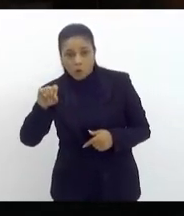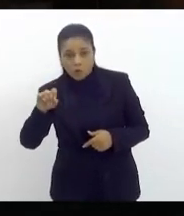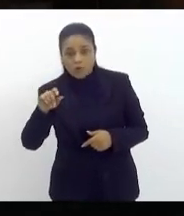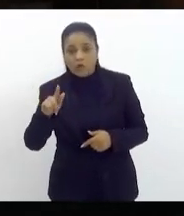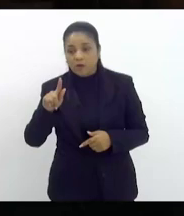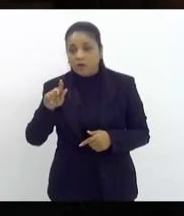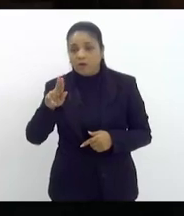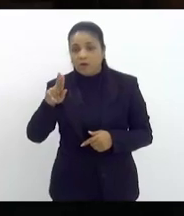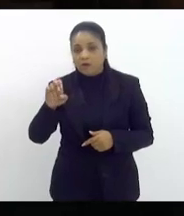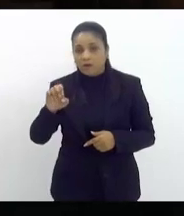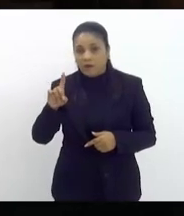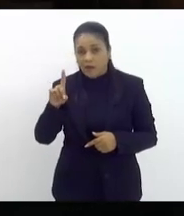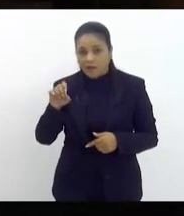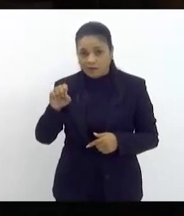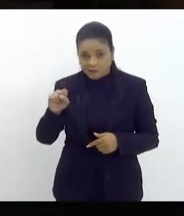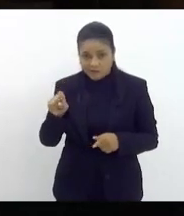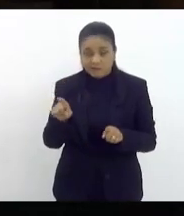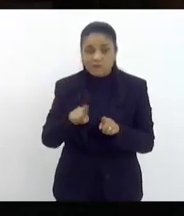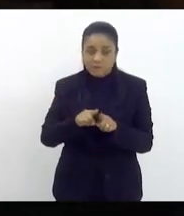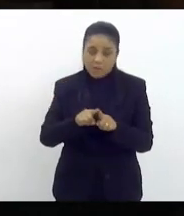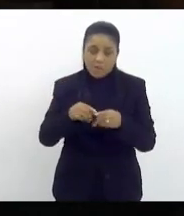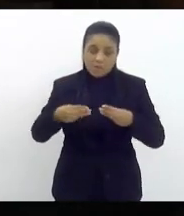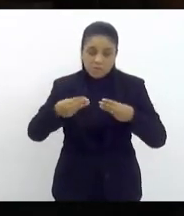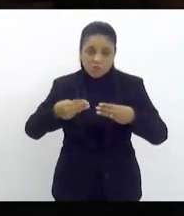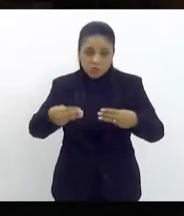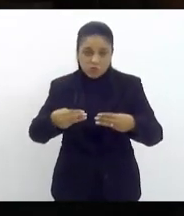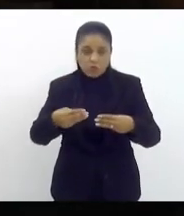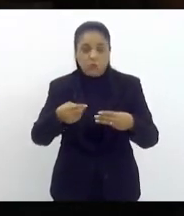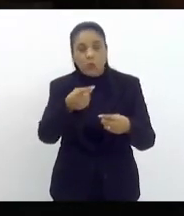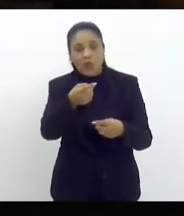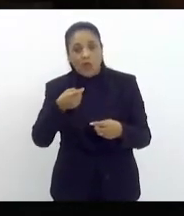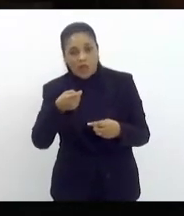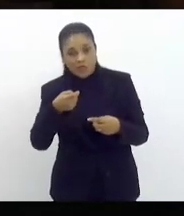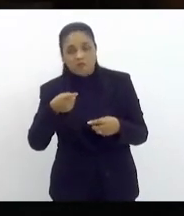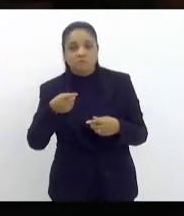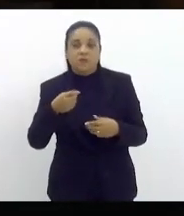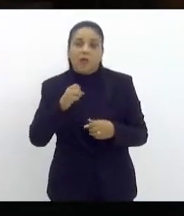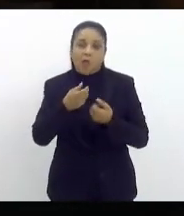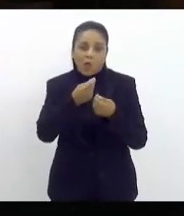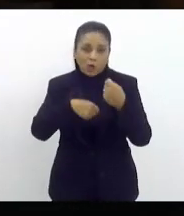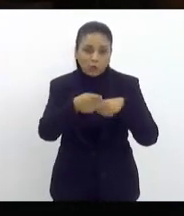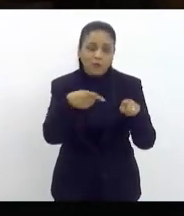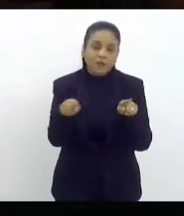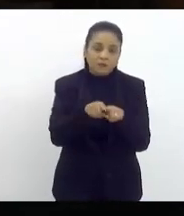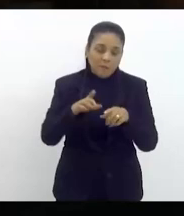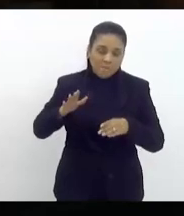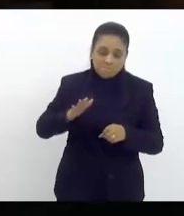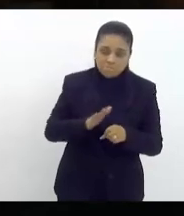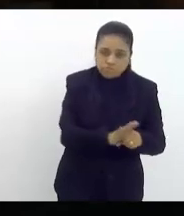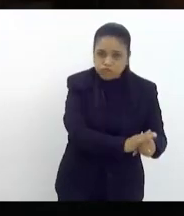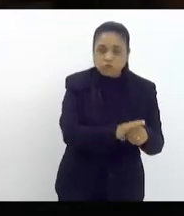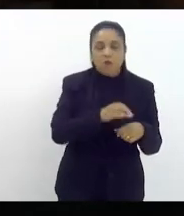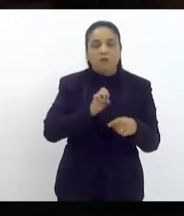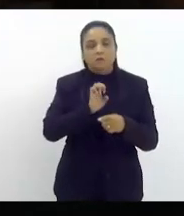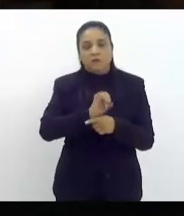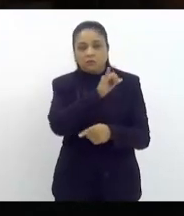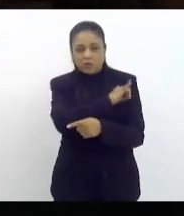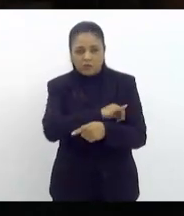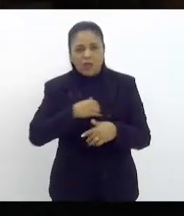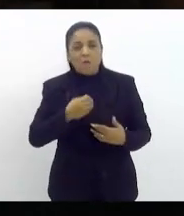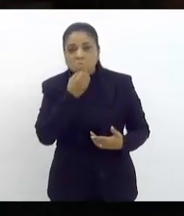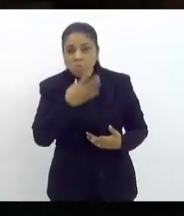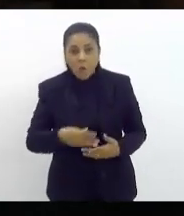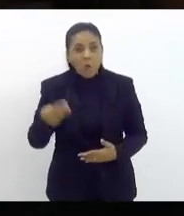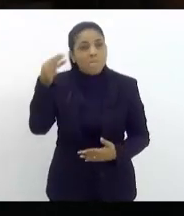da Economia, também asfixiou o Estado do Rio de Janeiro. Então, é importante ter memória, porque quando a gente tem memória, a gente